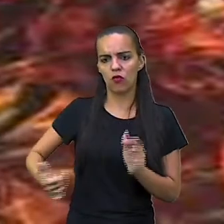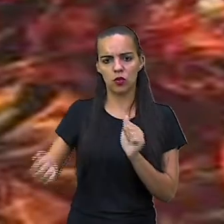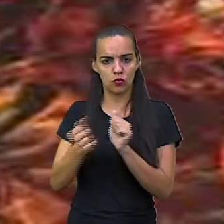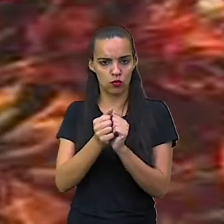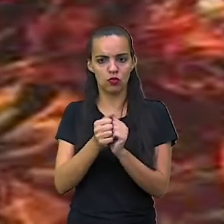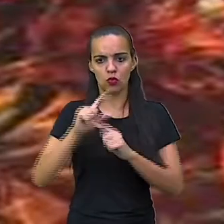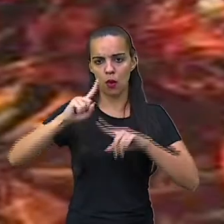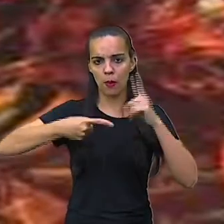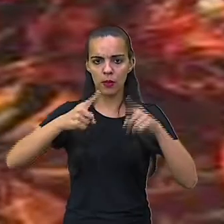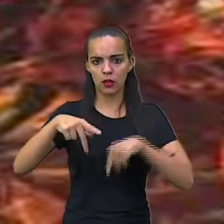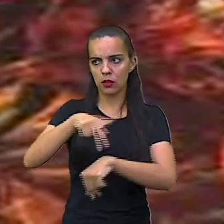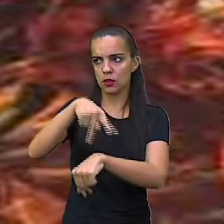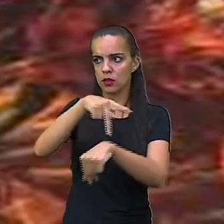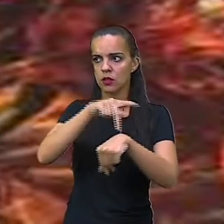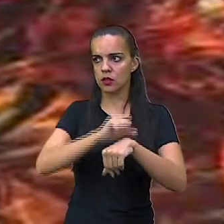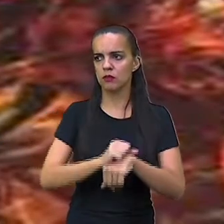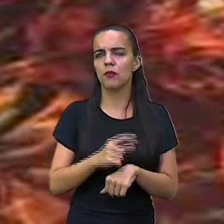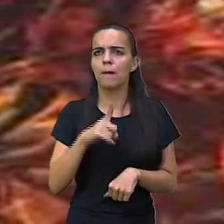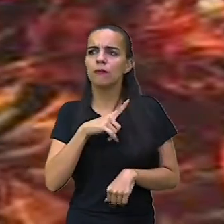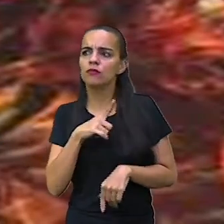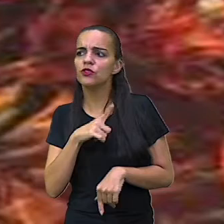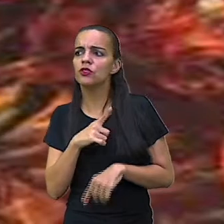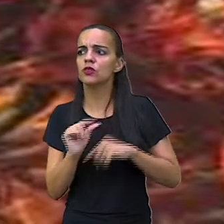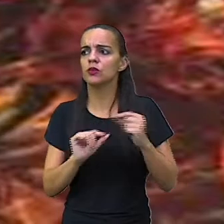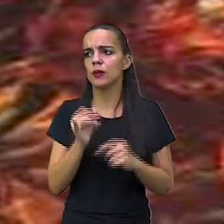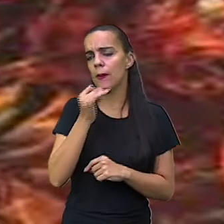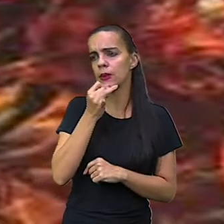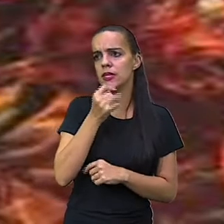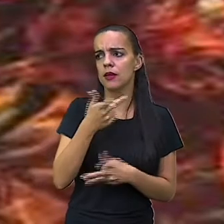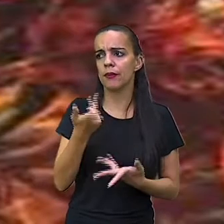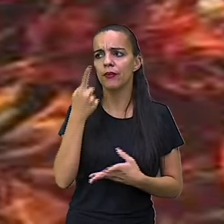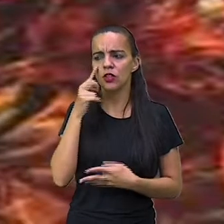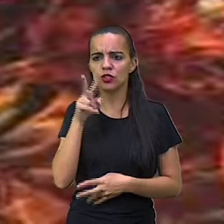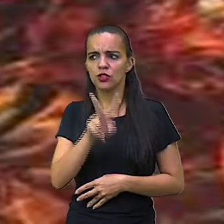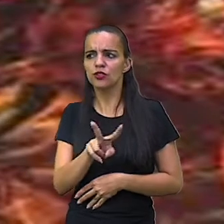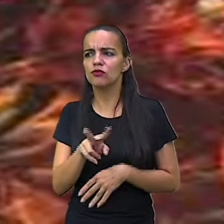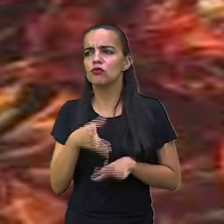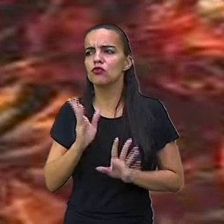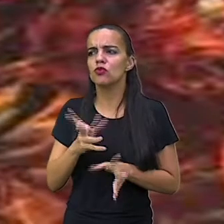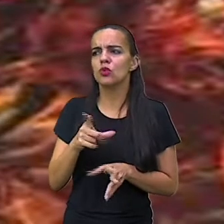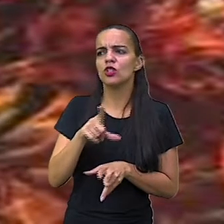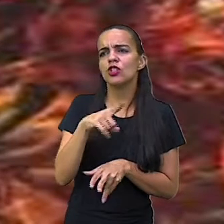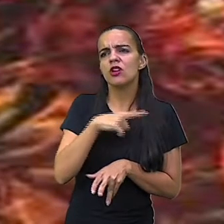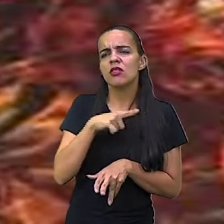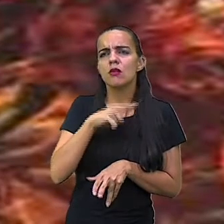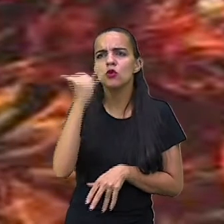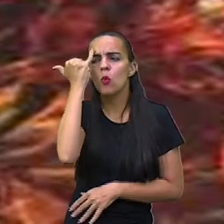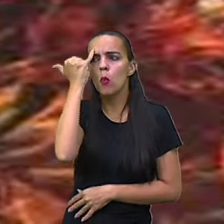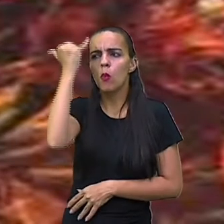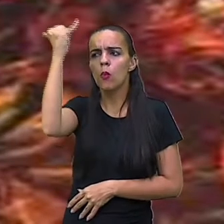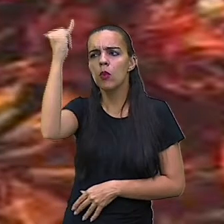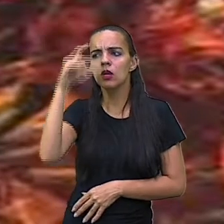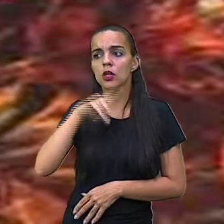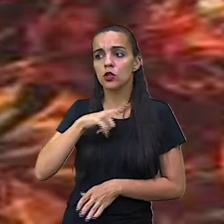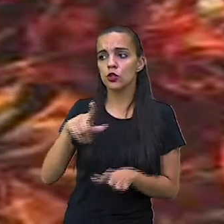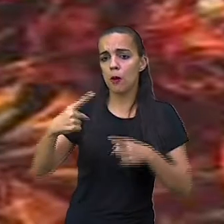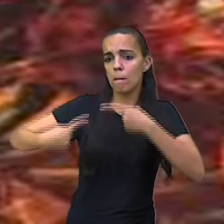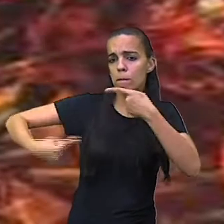entendemos, ou sem o poder, como vimos. E é uma ideologia